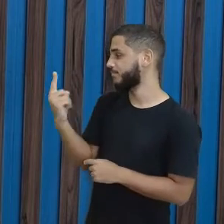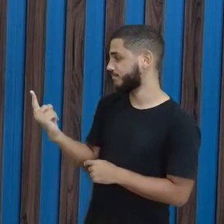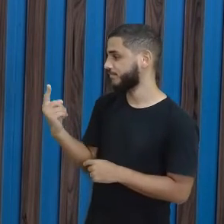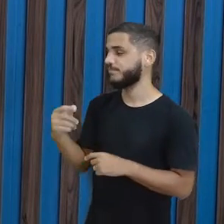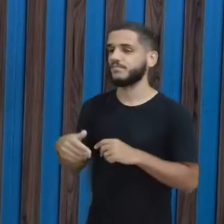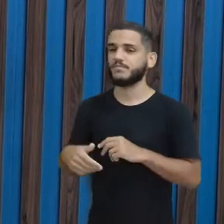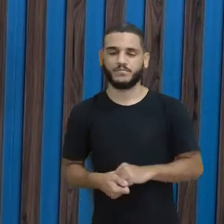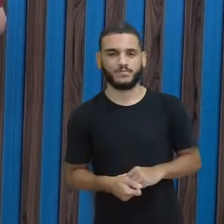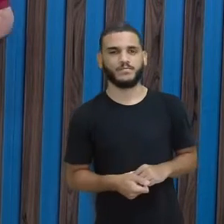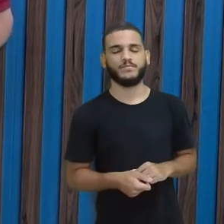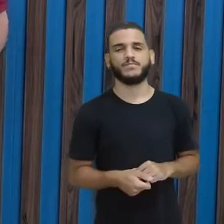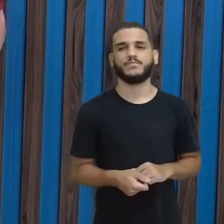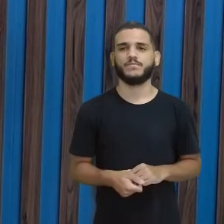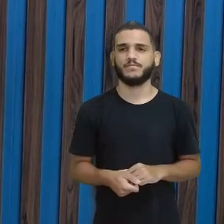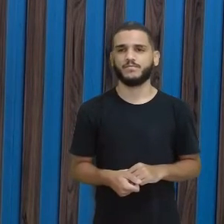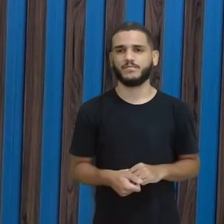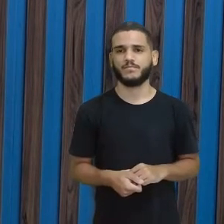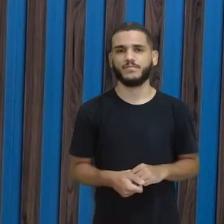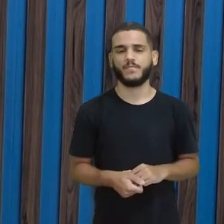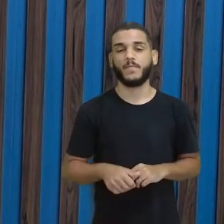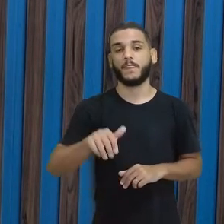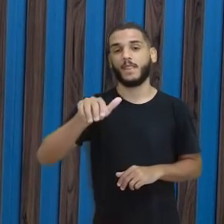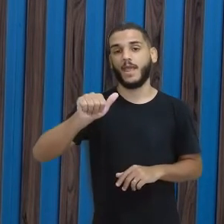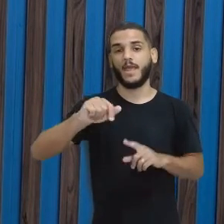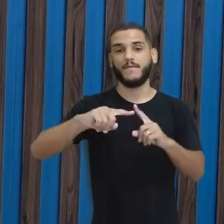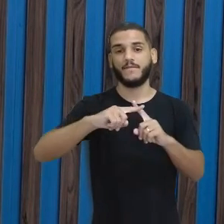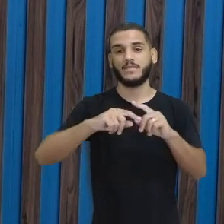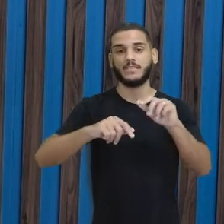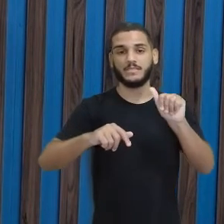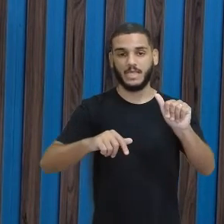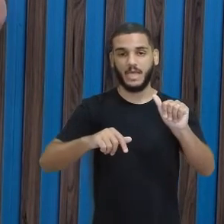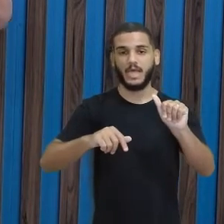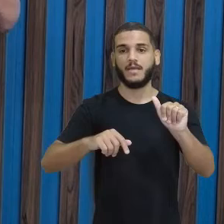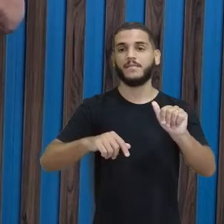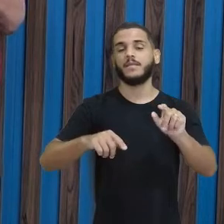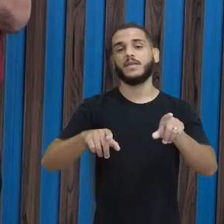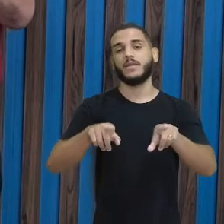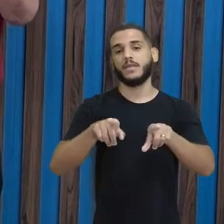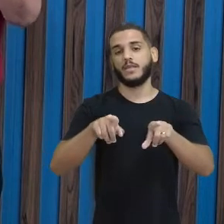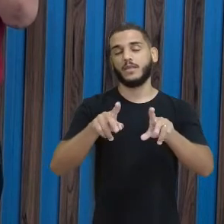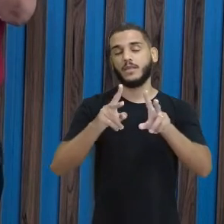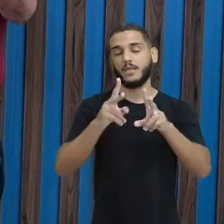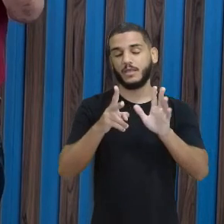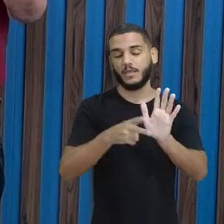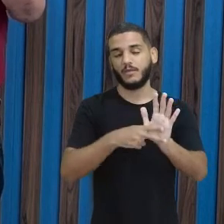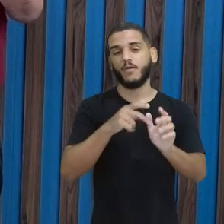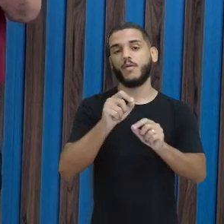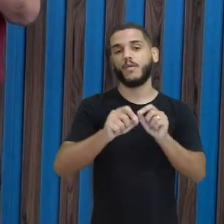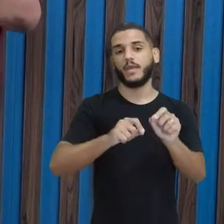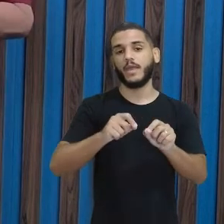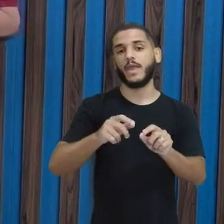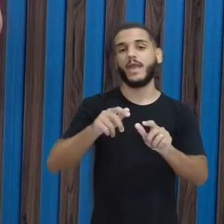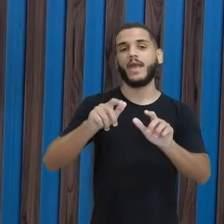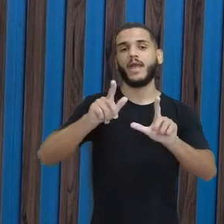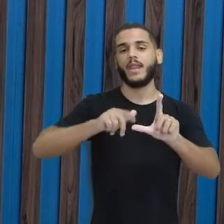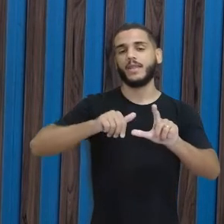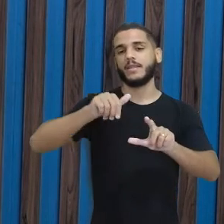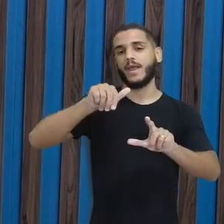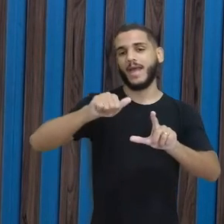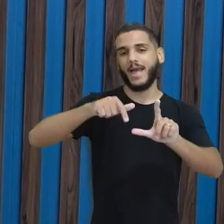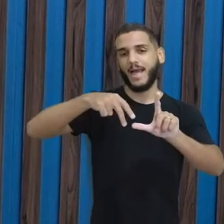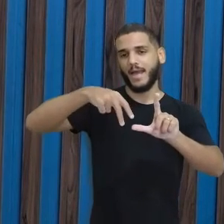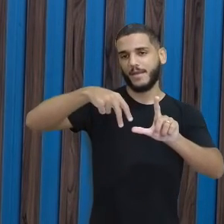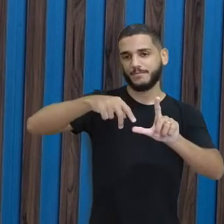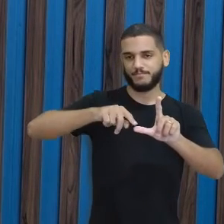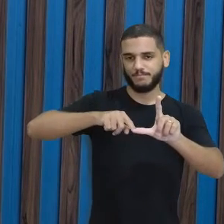dar azinho. Agora eu vou pegar o quê? Esse azinho que eu carrego, eu não apareço essa característica em mim, porque o azinho é